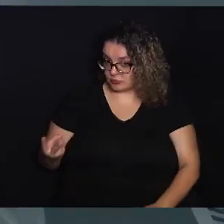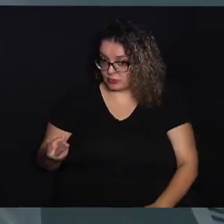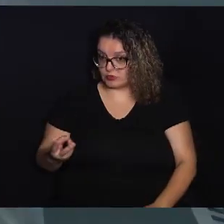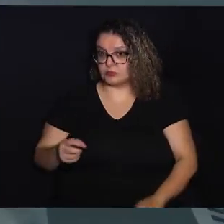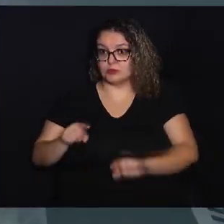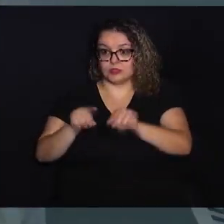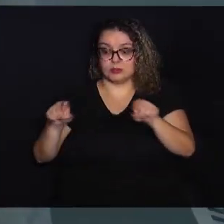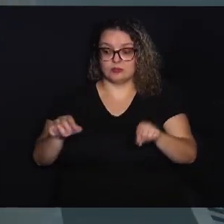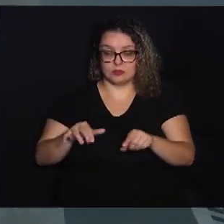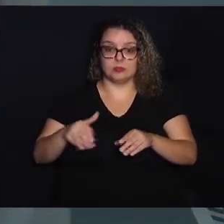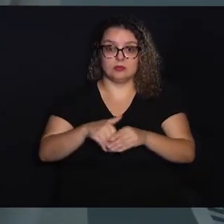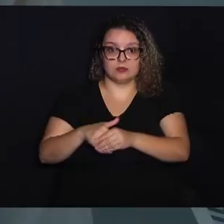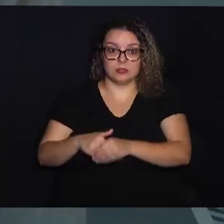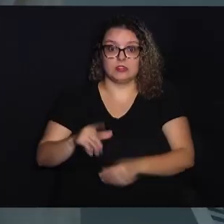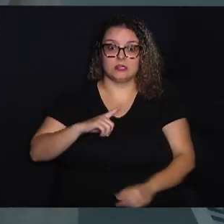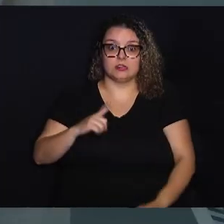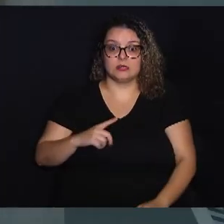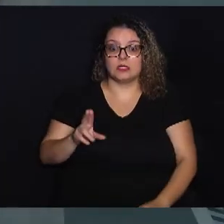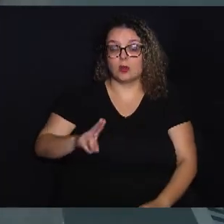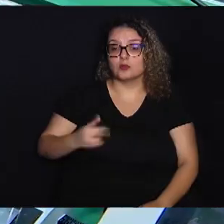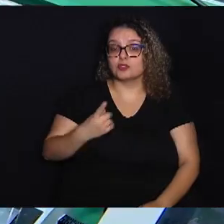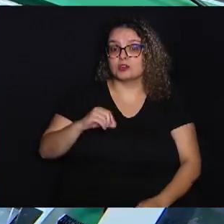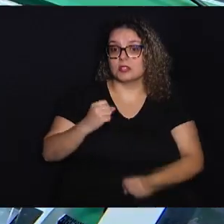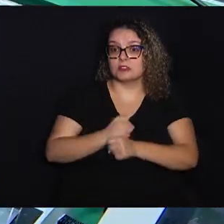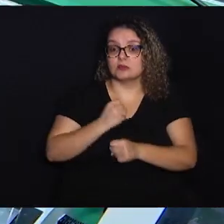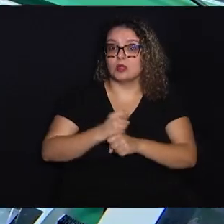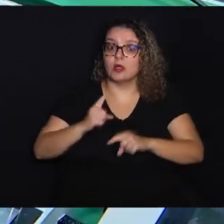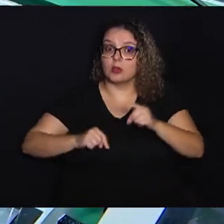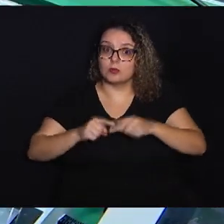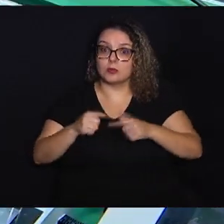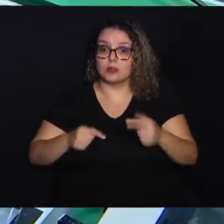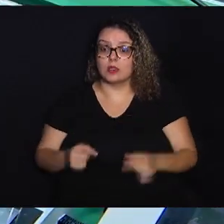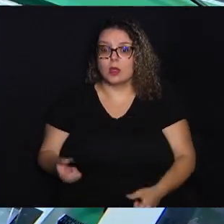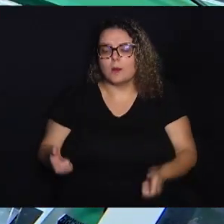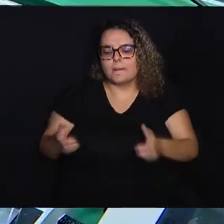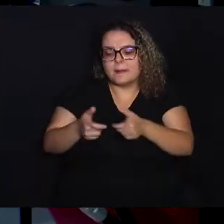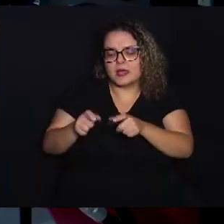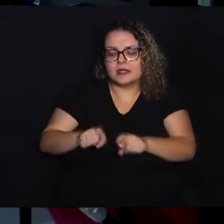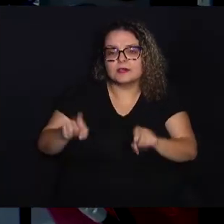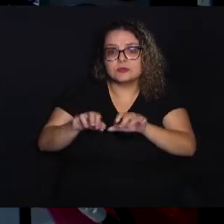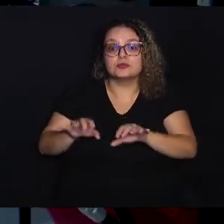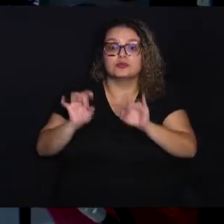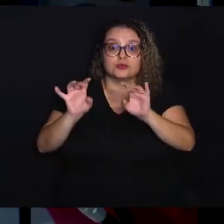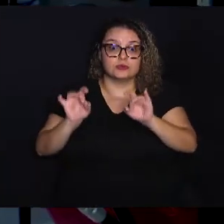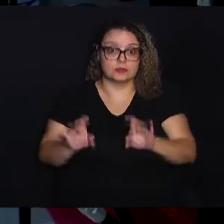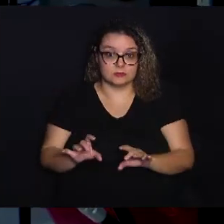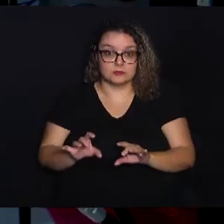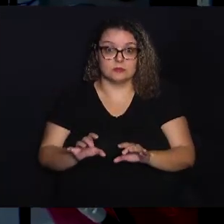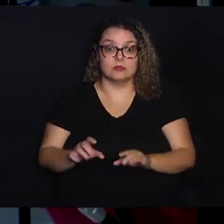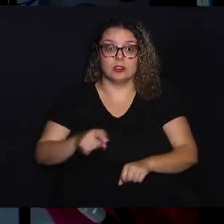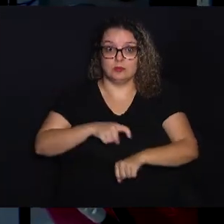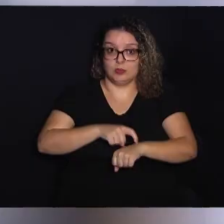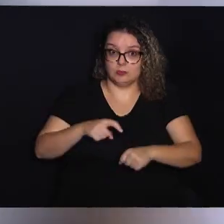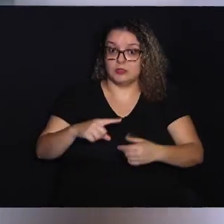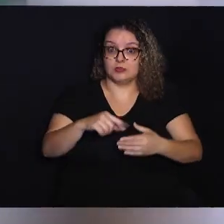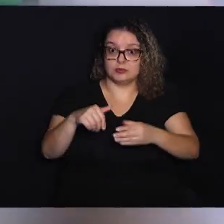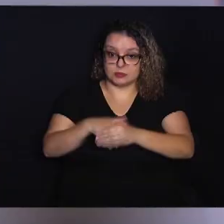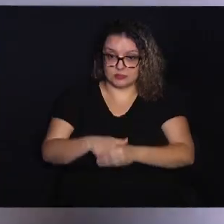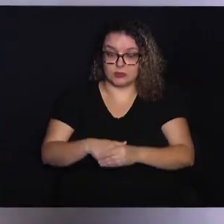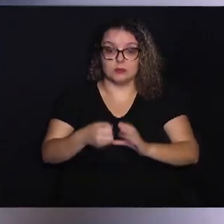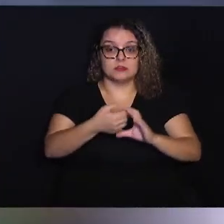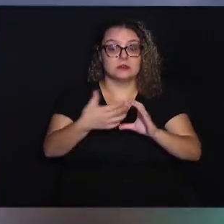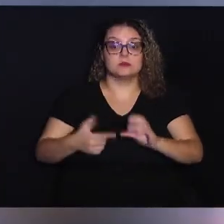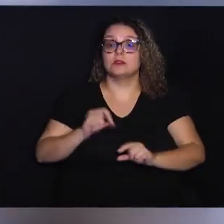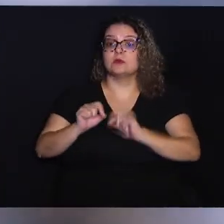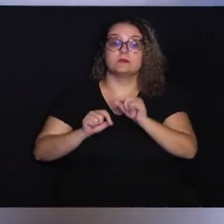urnas têm vida útil de 10 anos. O equipamento é um microcomputador de uso específico para o pleito, com as seguintes